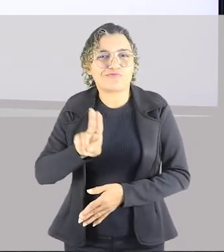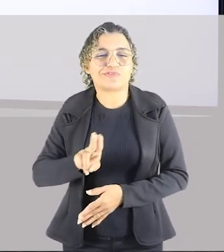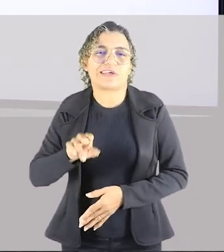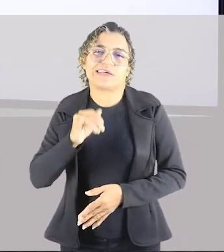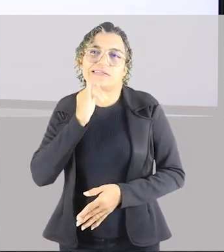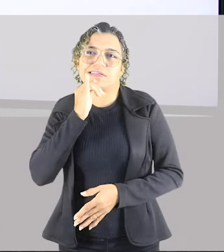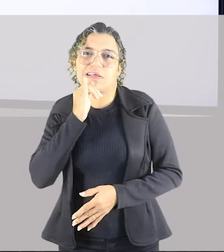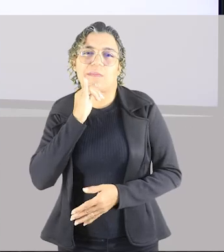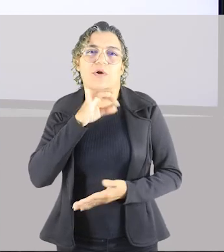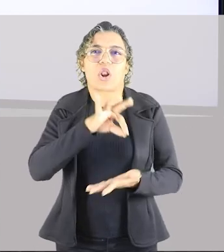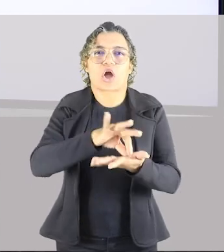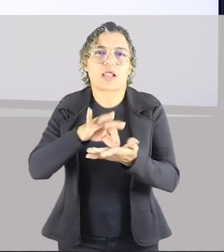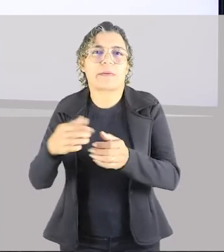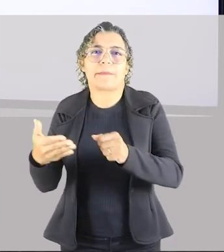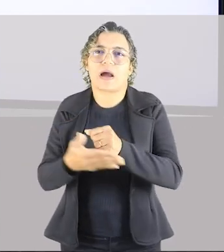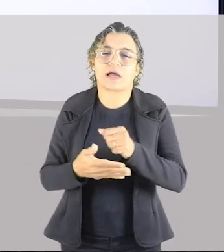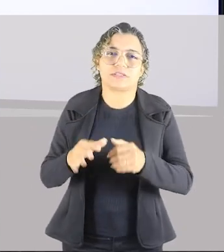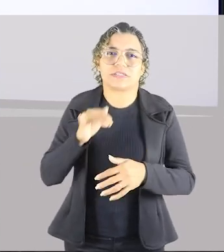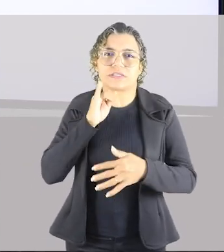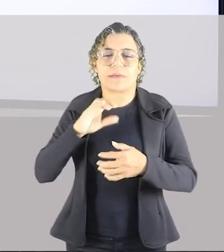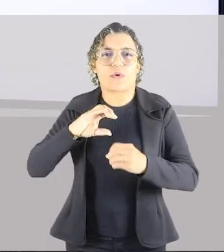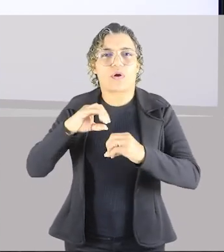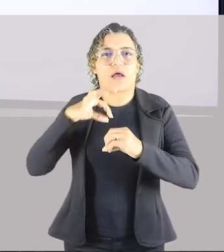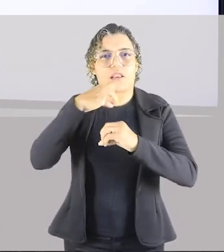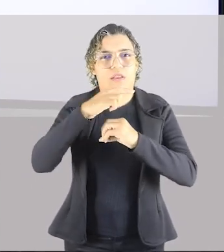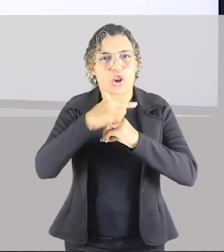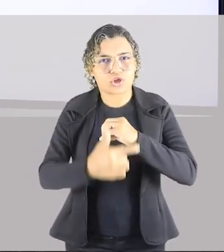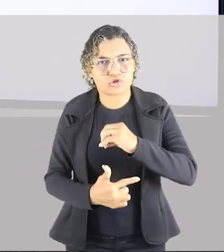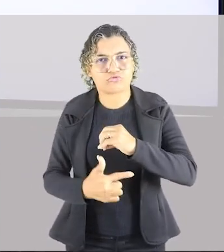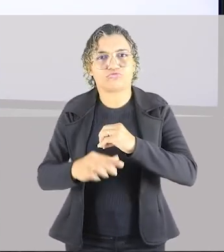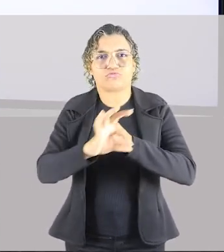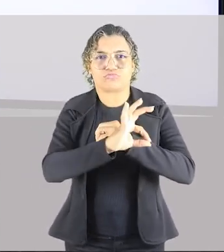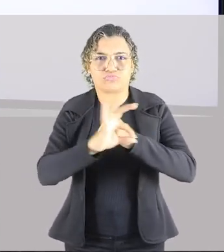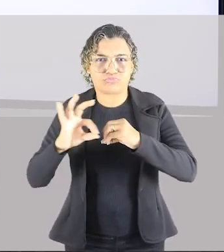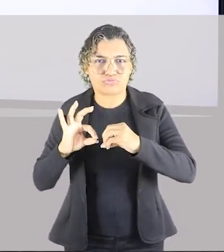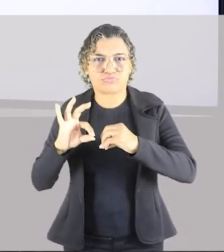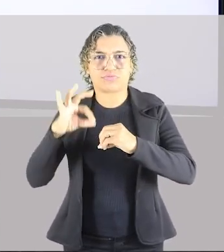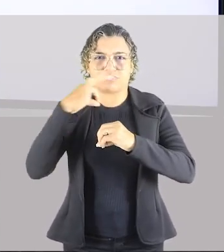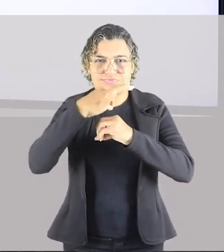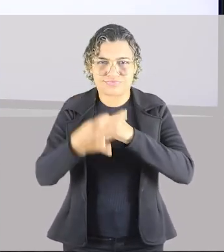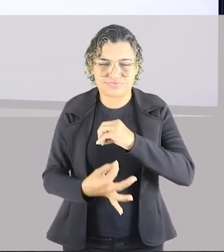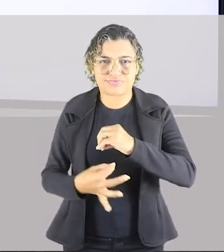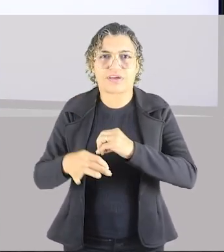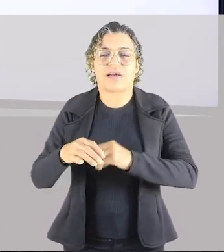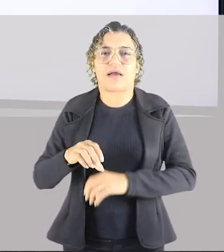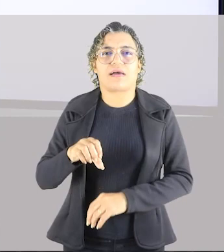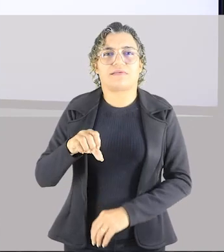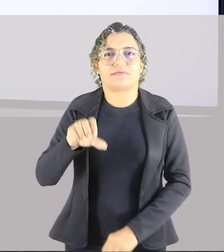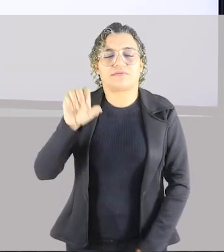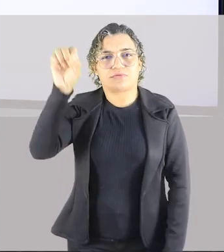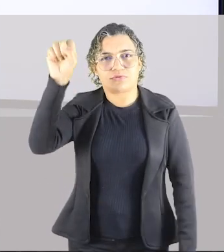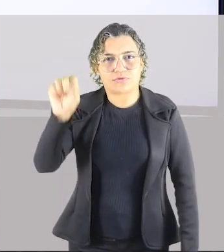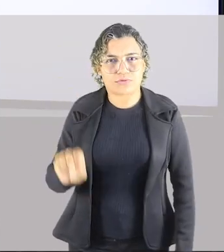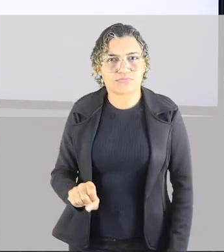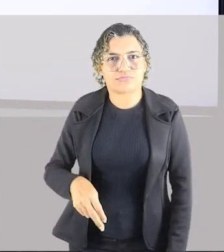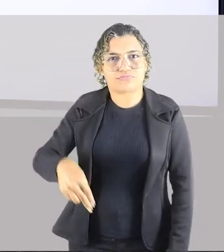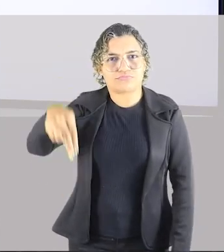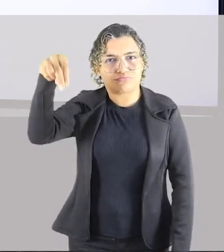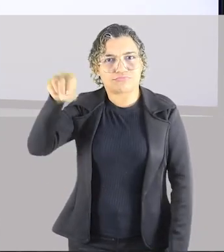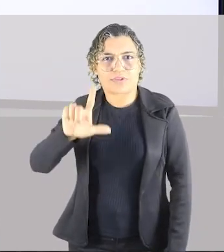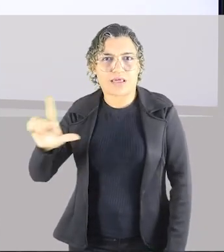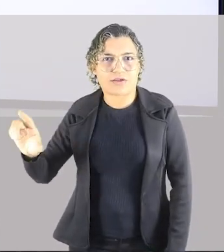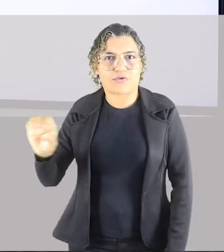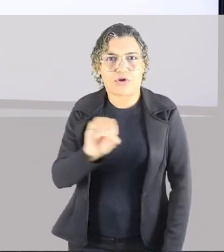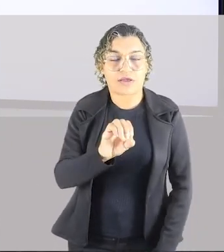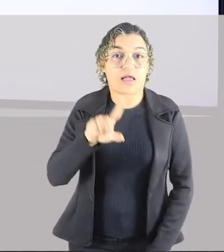de localização básica, latitude, longitude, norte, sul, leste, oeste, para que se tornem funcionais à nossa sociedade. E tudo isso